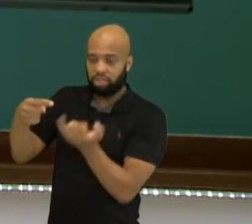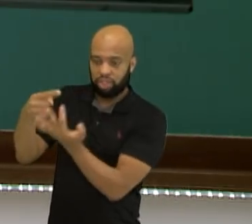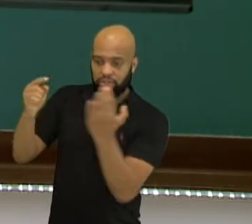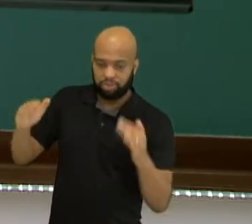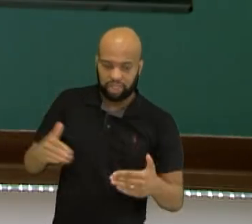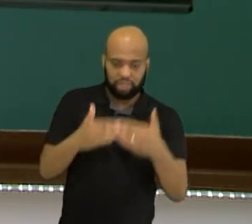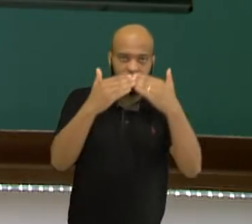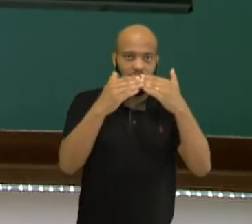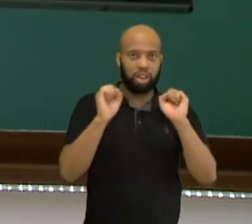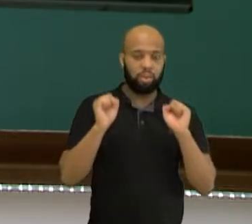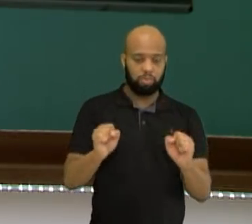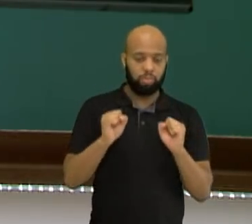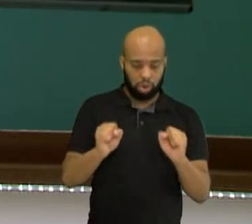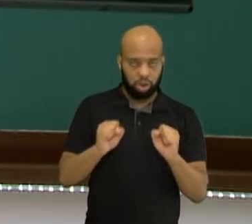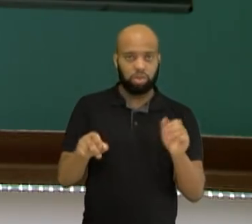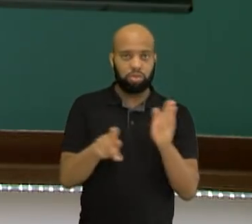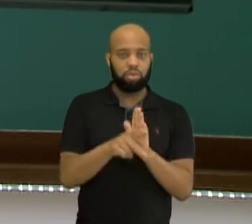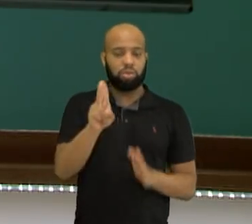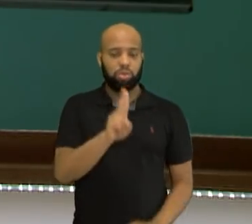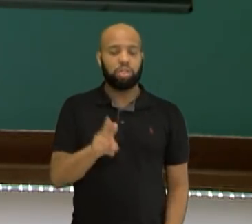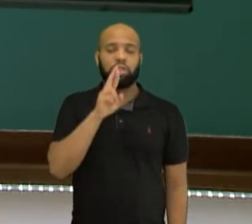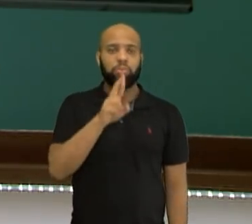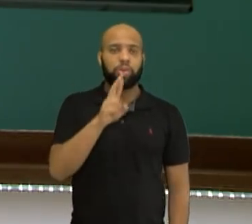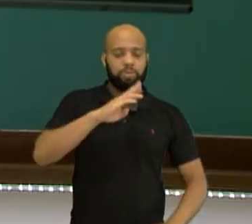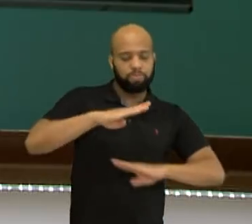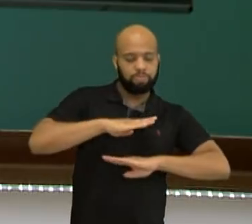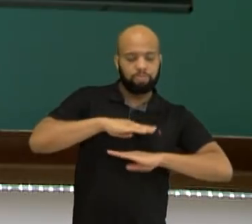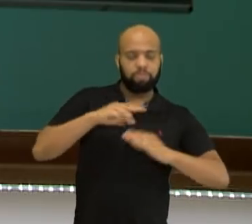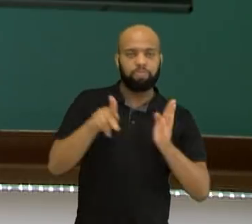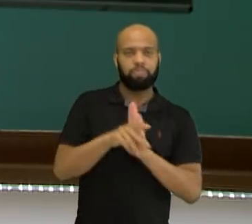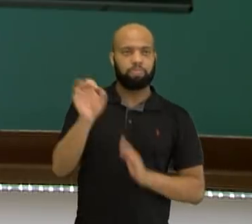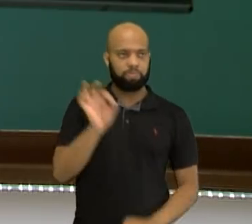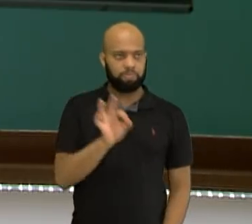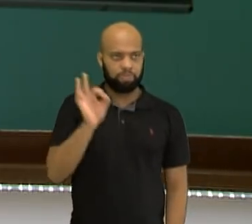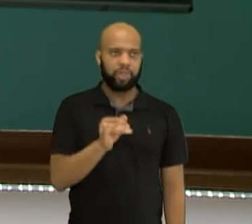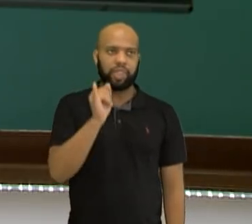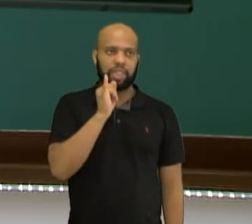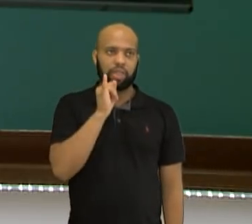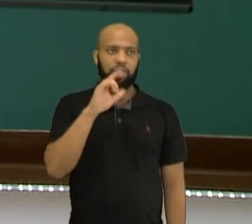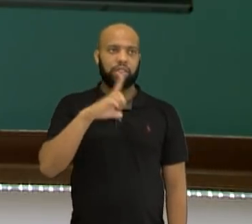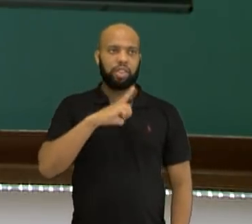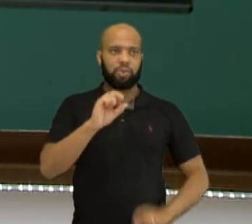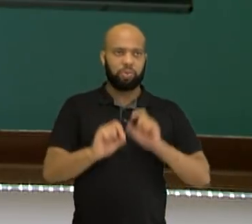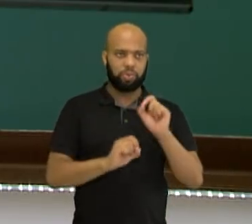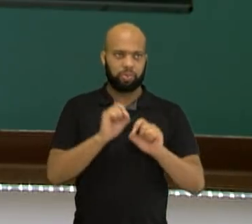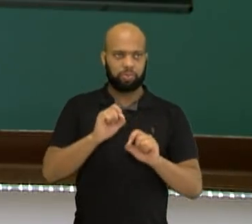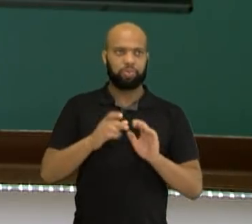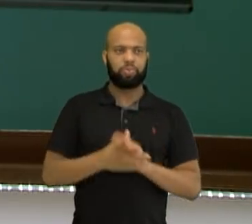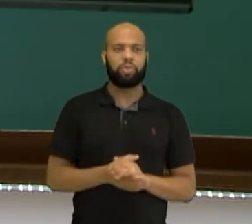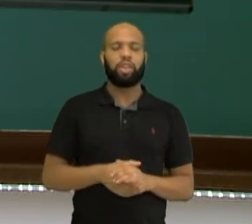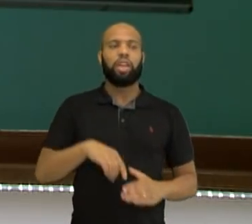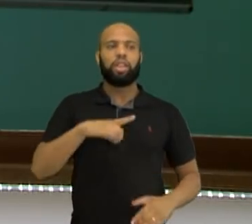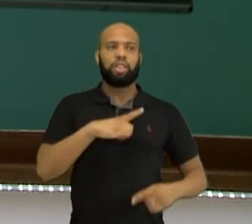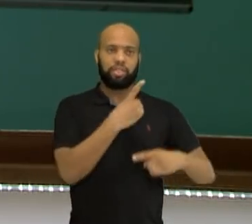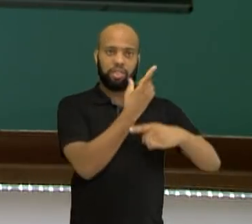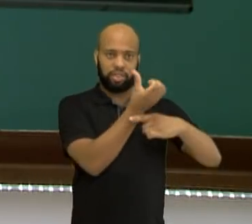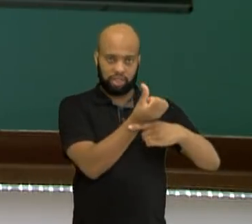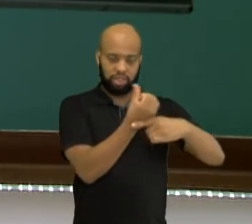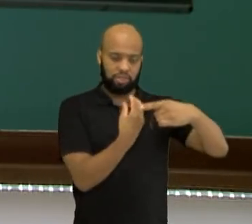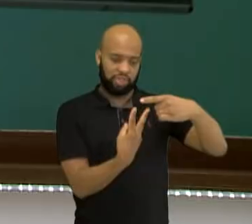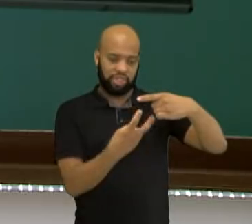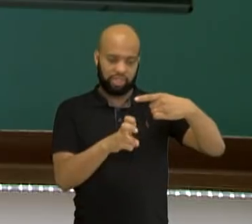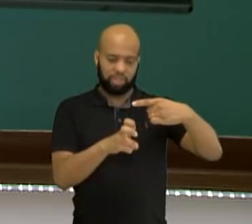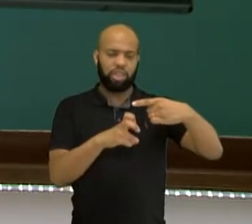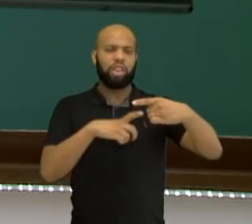exemplo, se eu tenho lá 16/25, eu quero transformar numa porcentagem, como é que eu faço? É só eu verificar